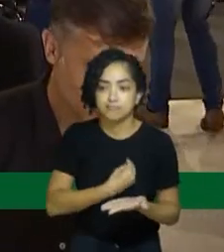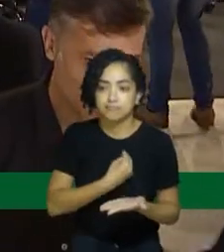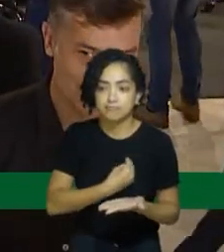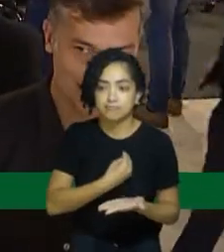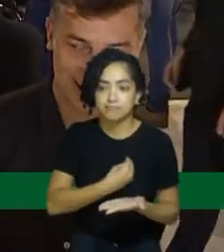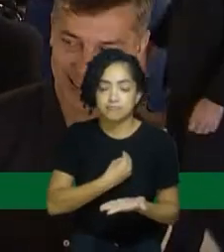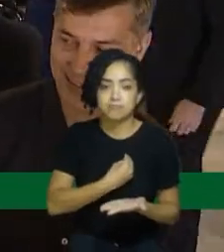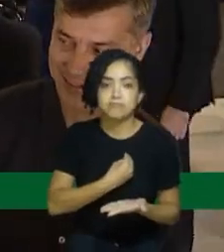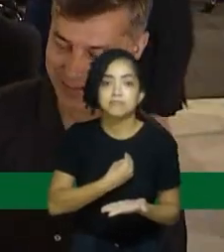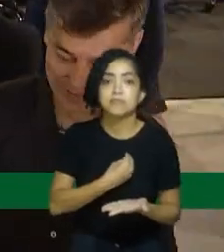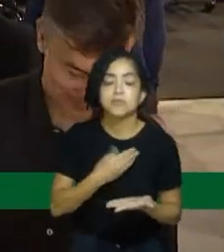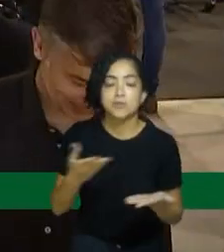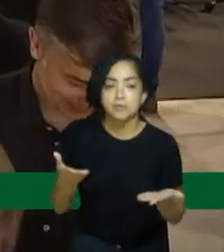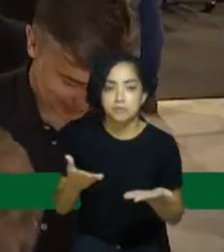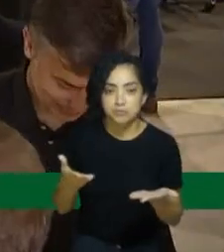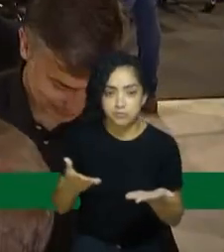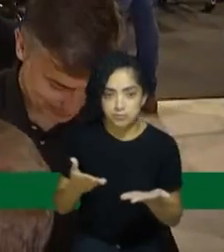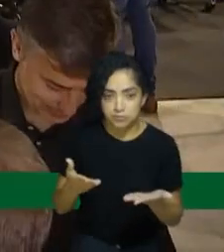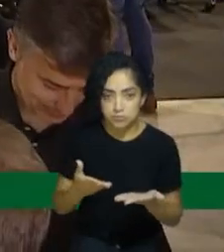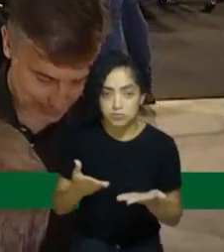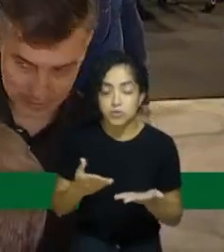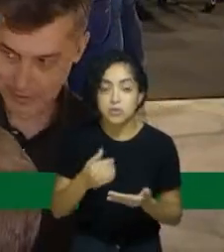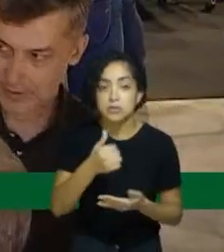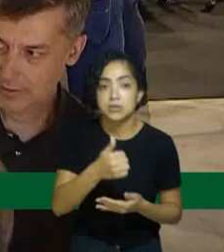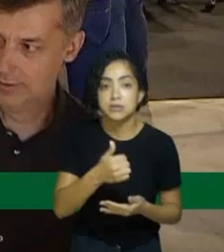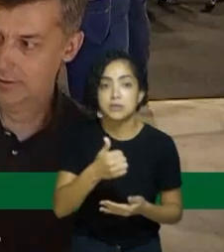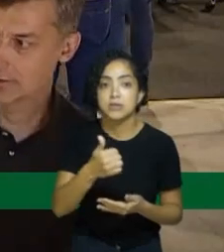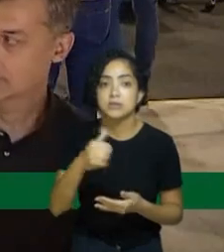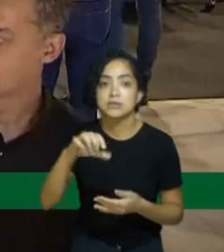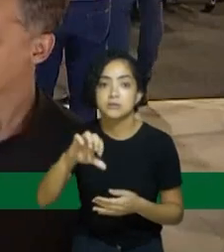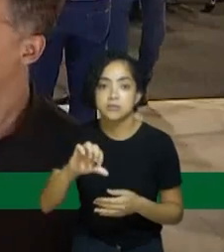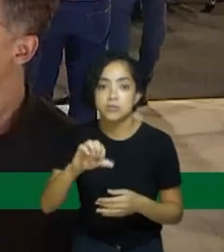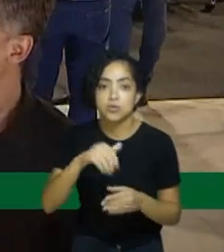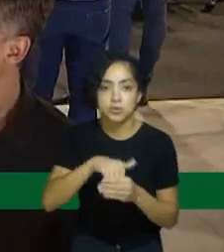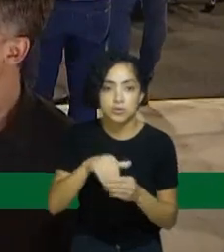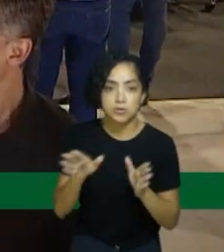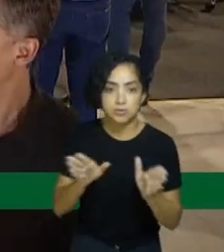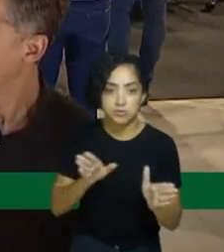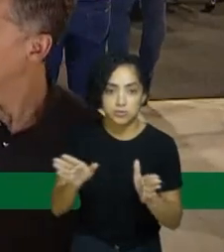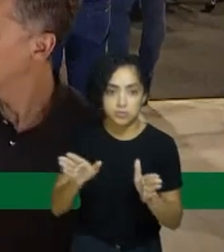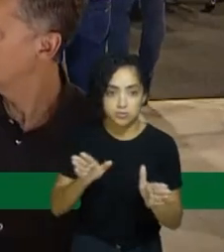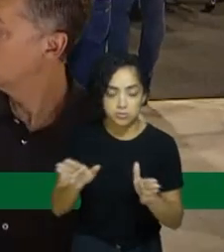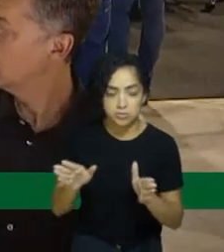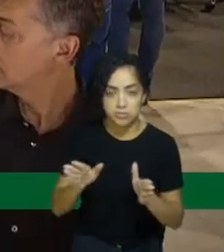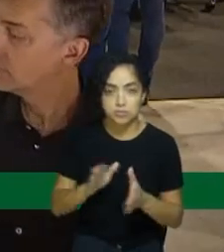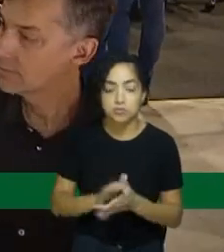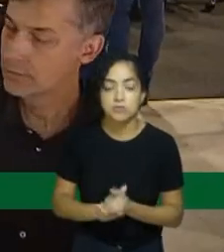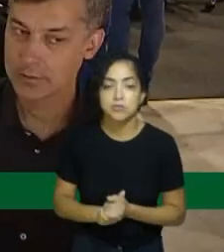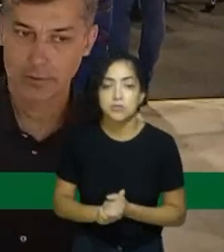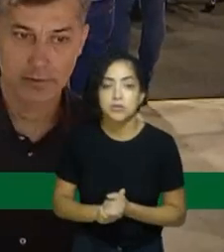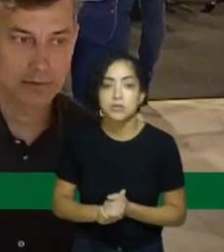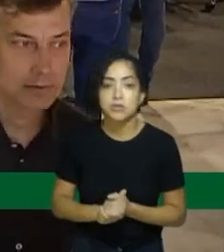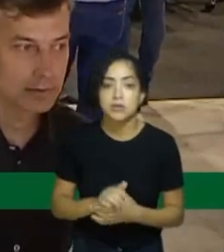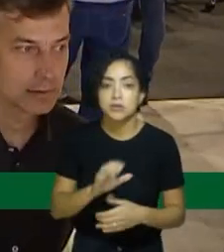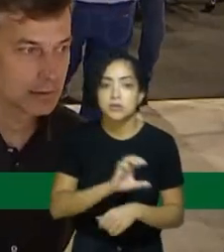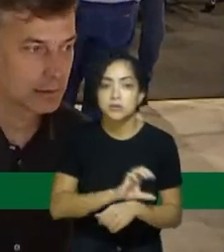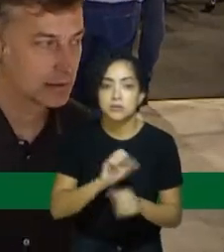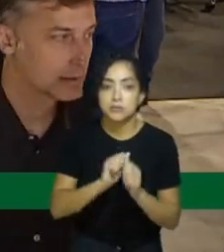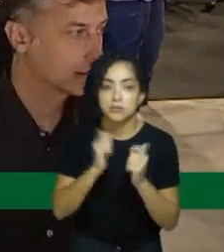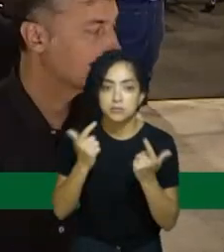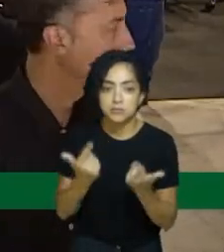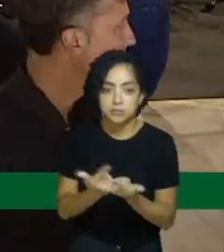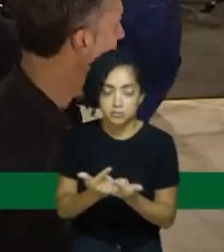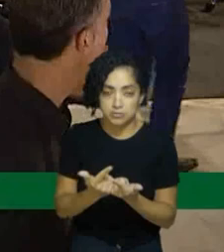ex-deputado Deputado da 19ª legislatura deputado Ricardo Alba Deputado Estadual da Assembleia Legislativa no ano